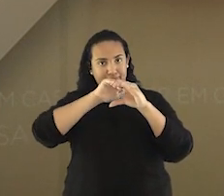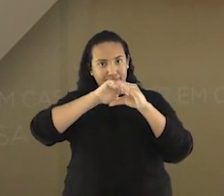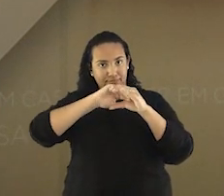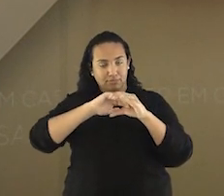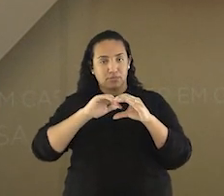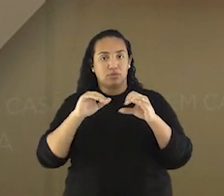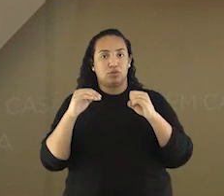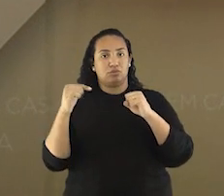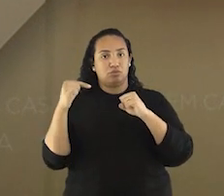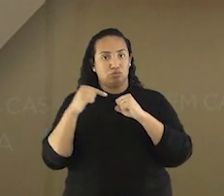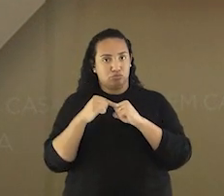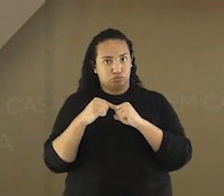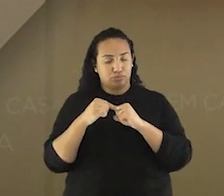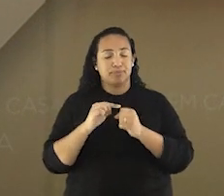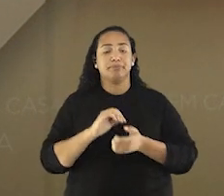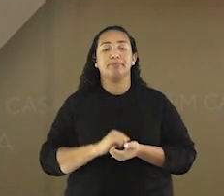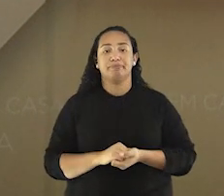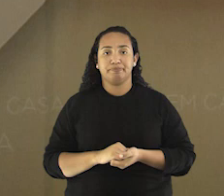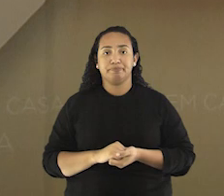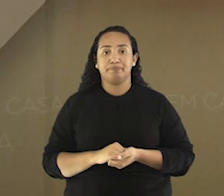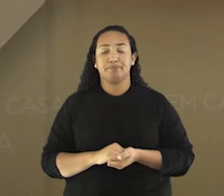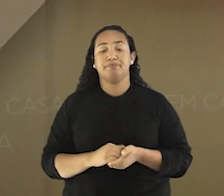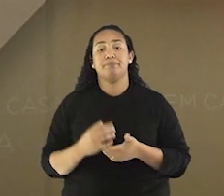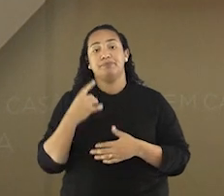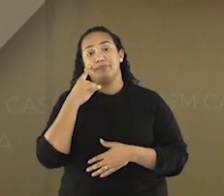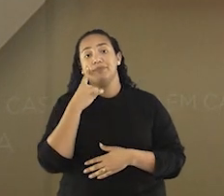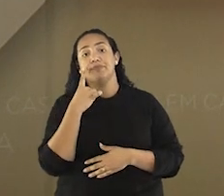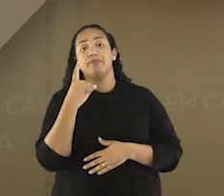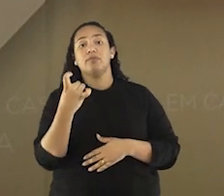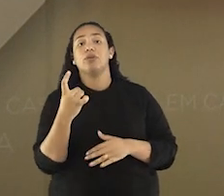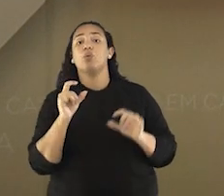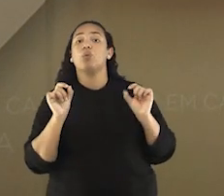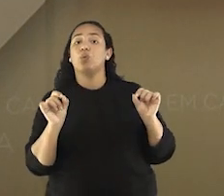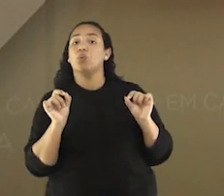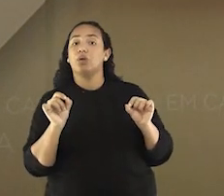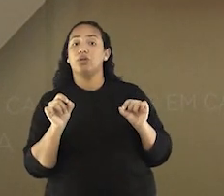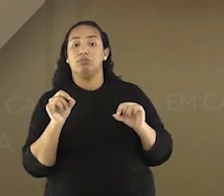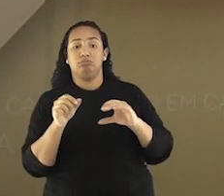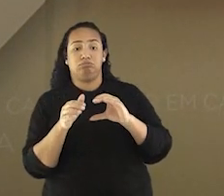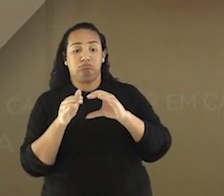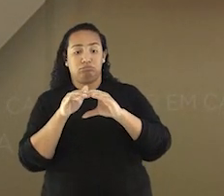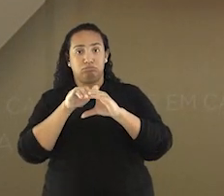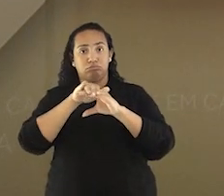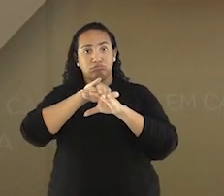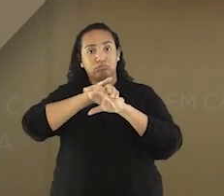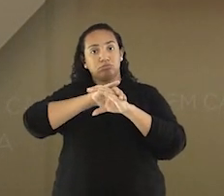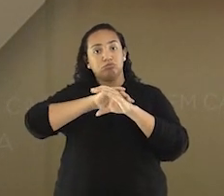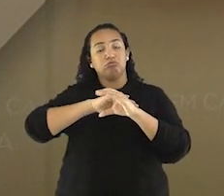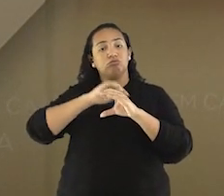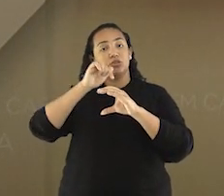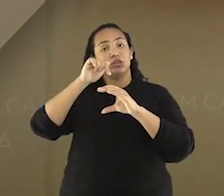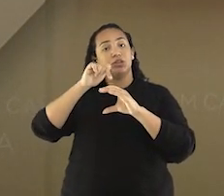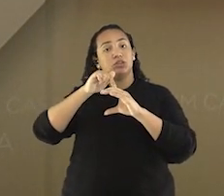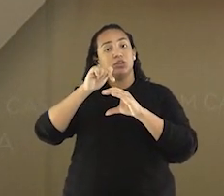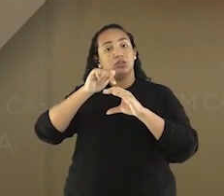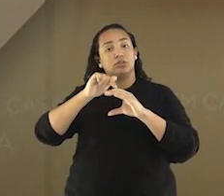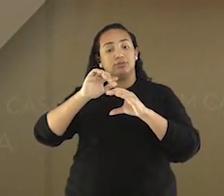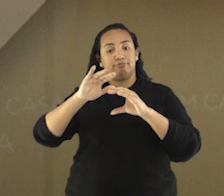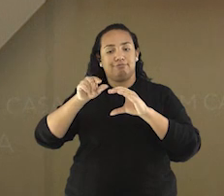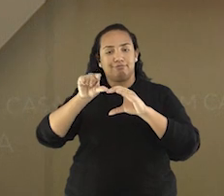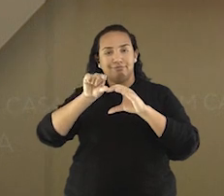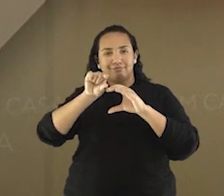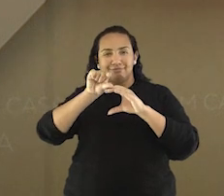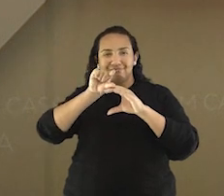o núcleo. E o que mais é interessante nisso tudo é que a crosta terrestre é a camada mais externa do planeta